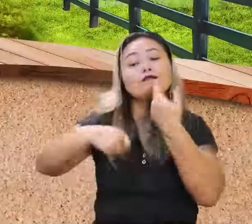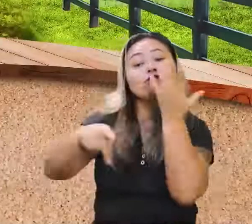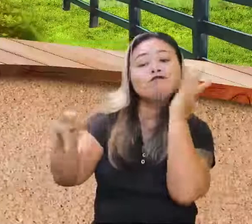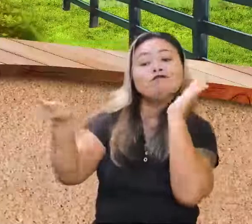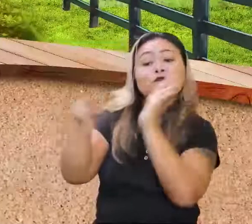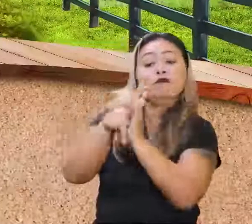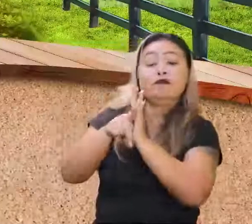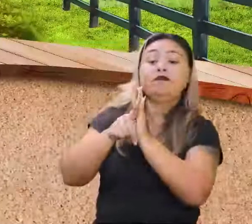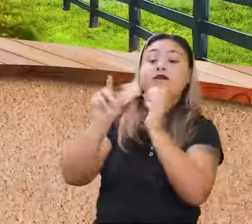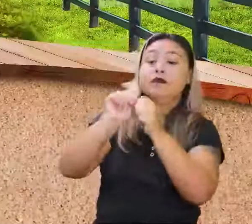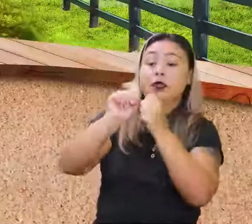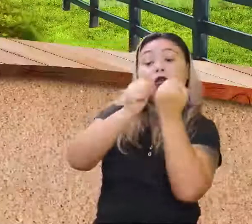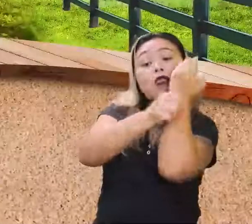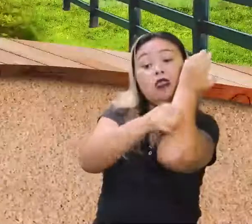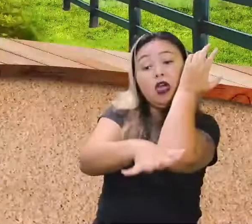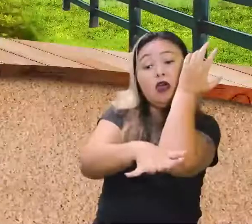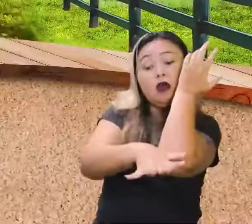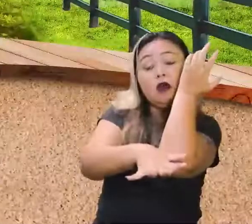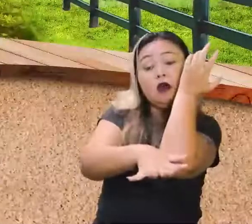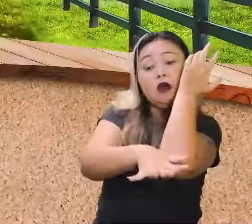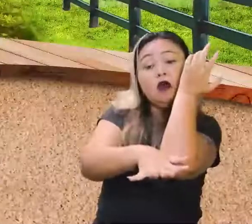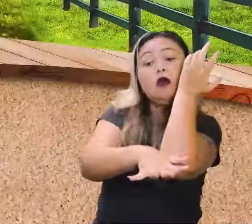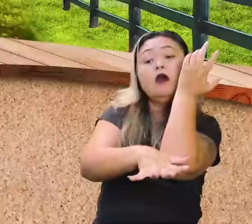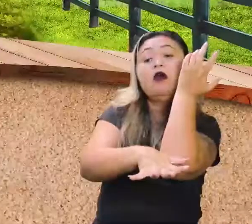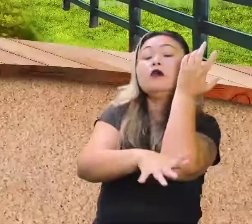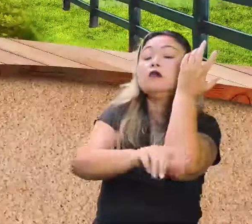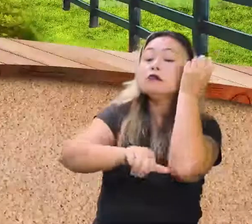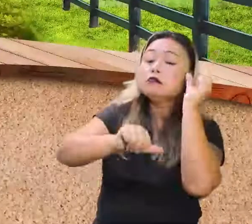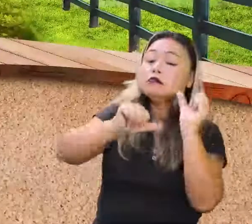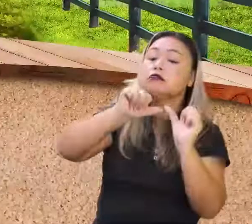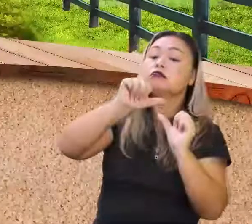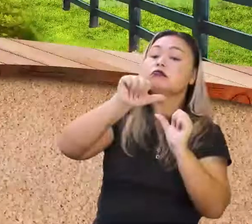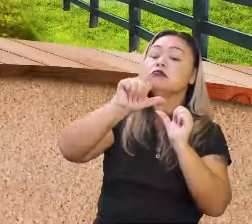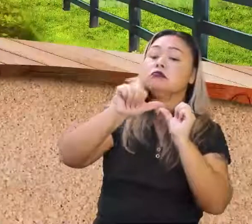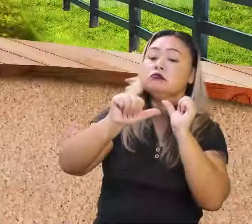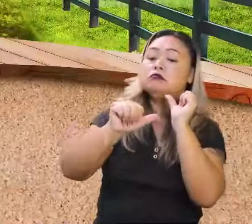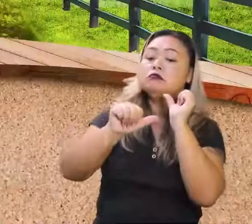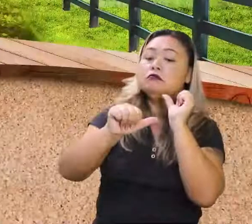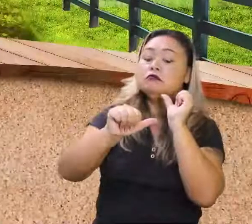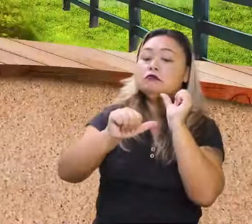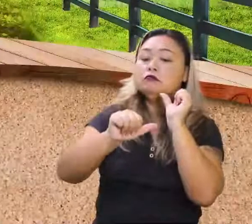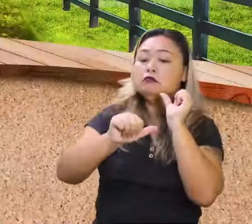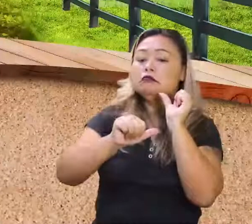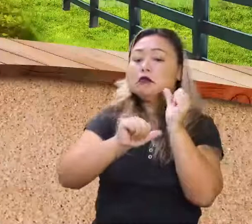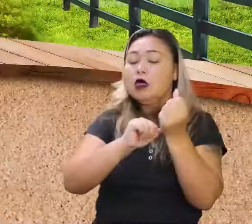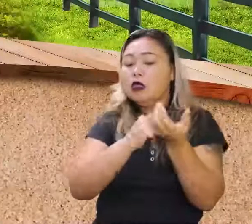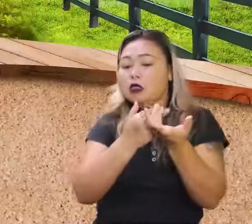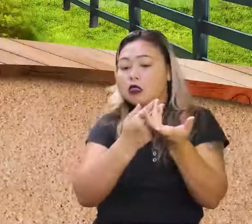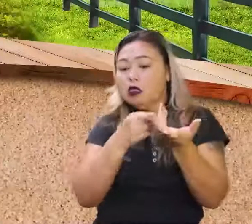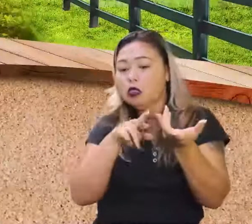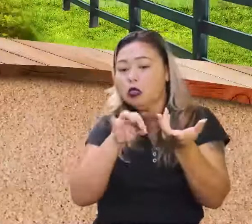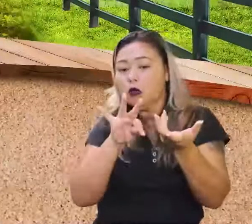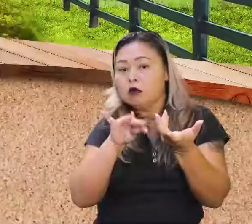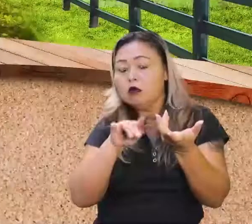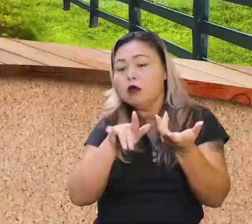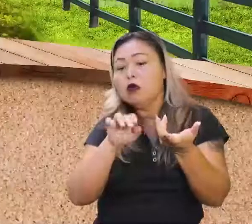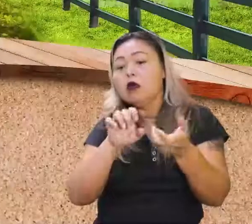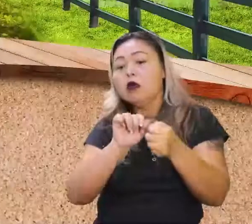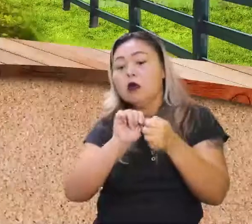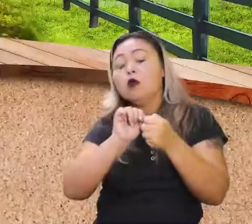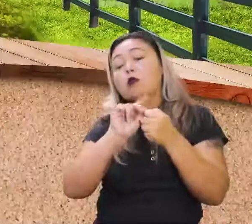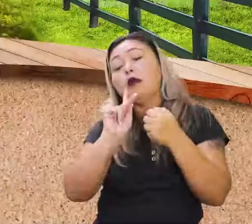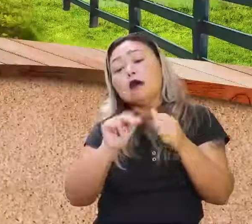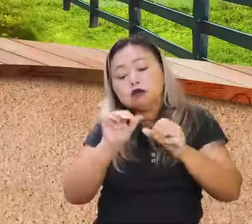Então, bosta vai passar por um processo da composteira, que é para